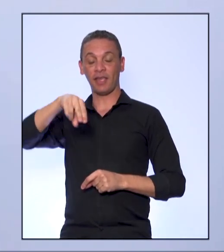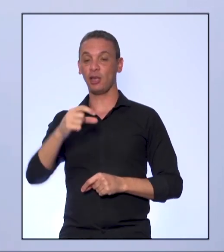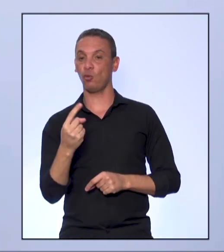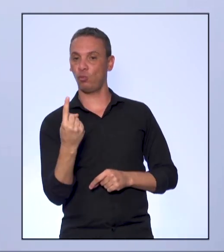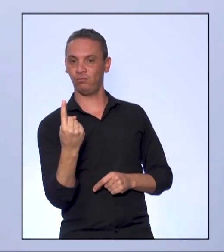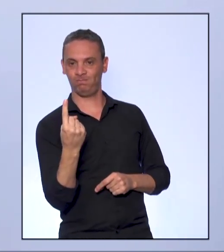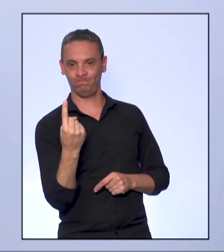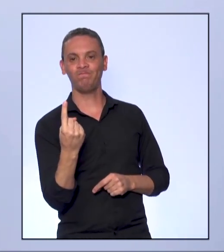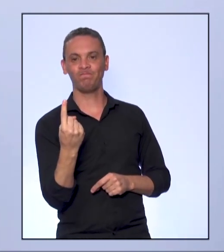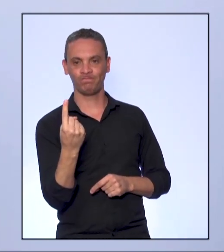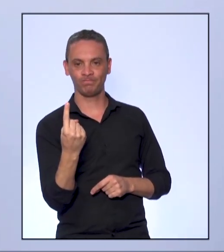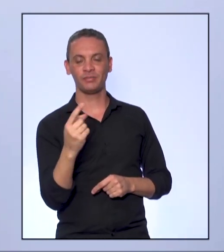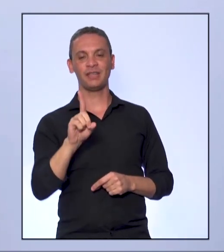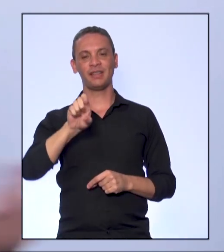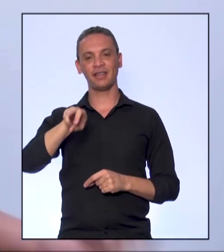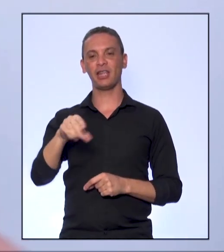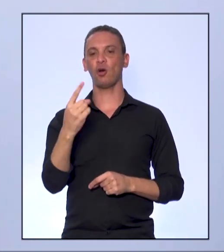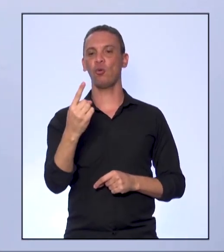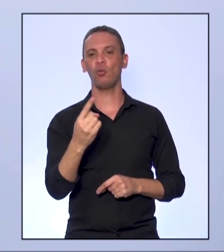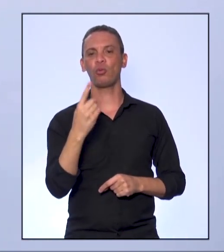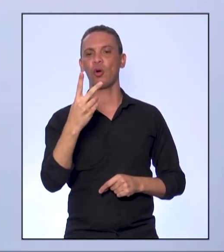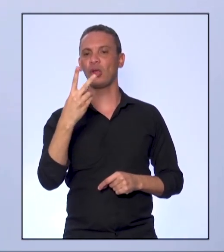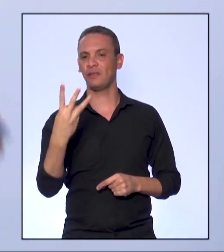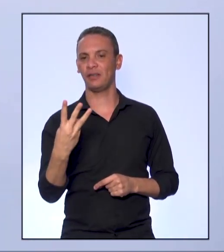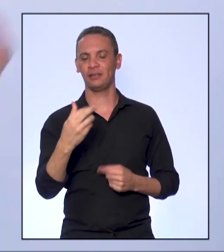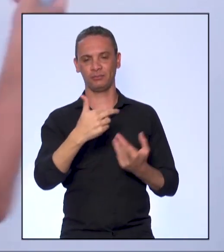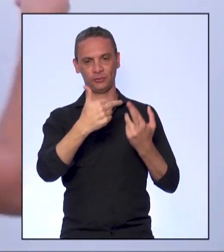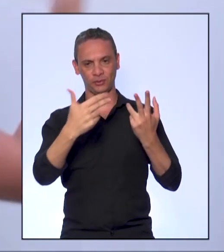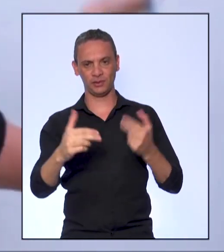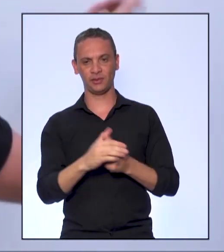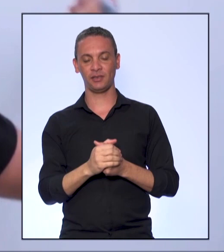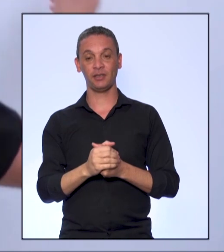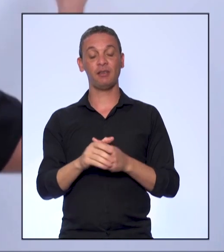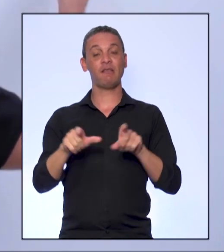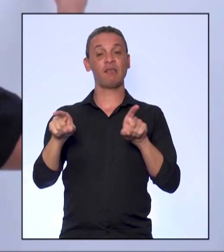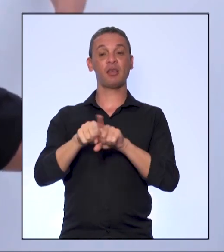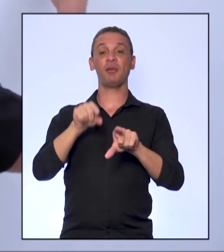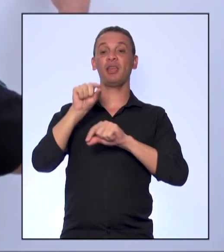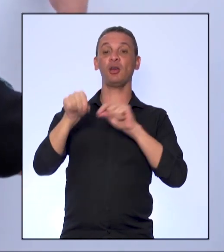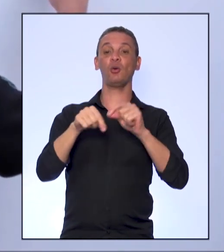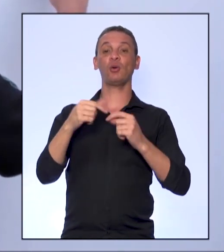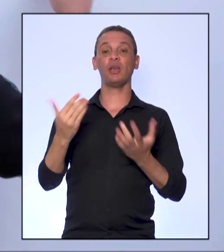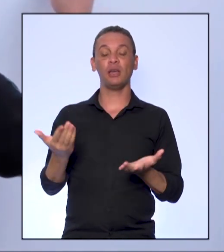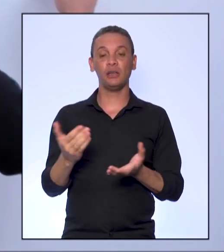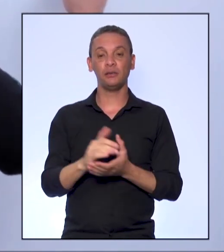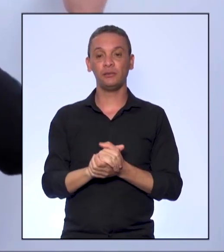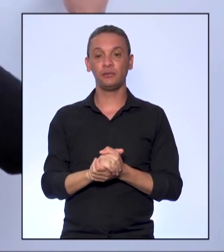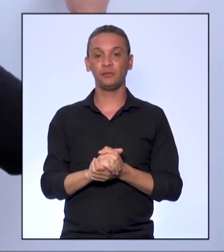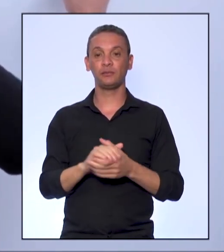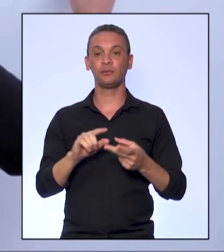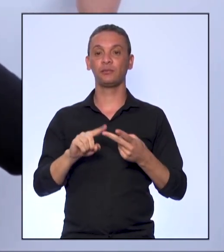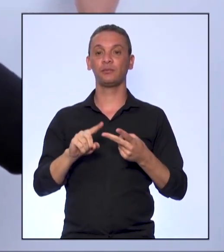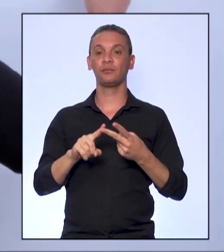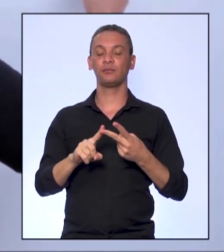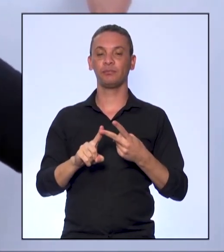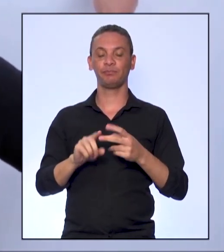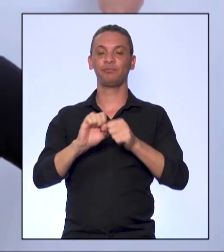dengue. DEN1, DEN2, DEN3 são as variantes, tá? E eu posso colocar aqui para vocês, quem?